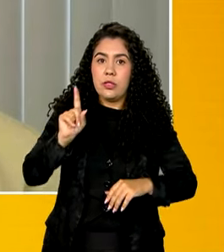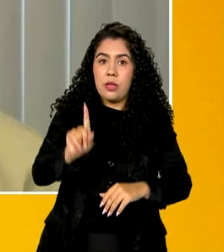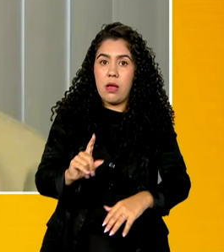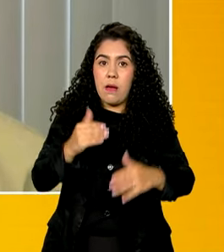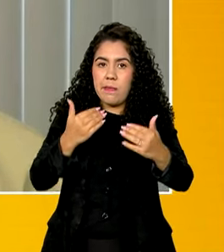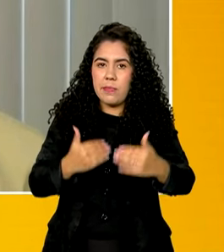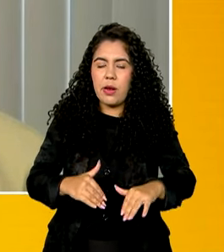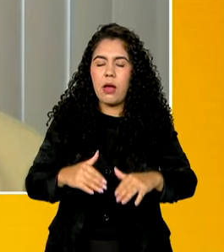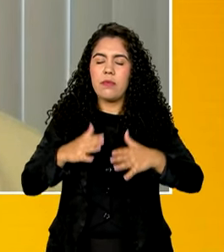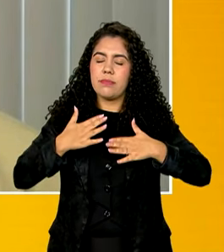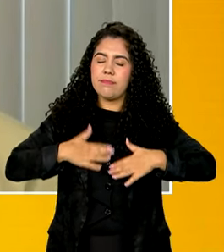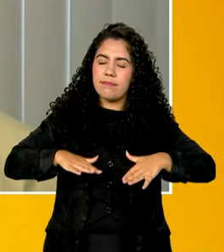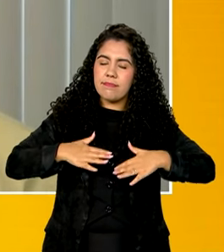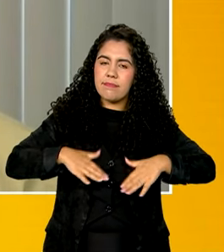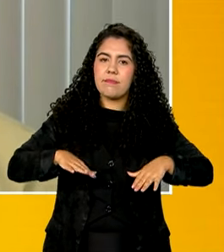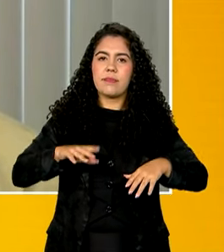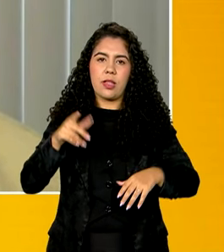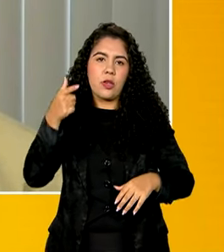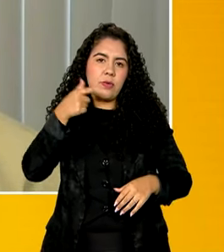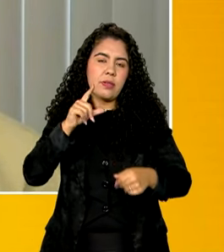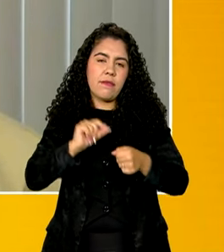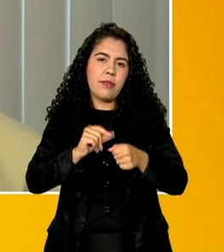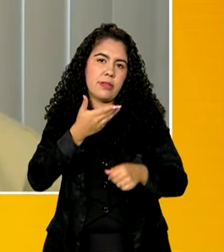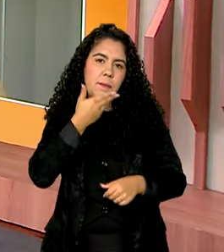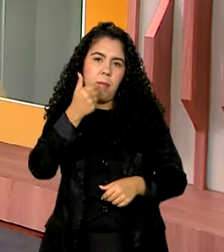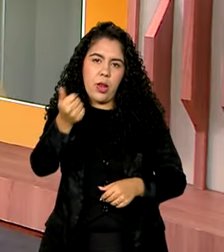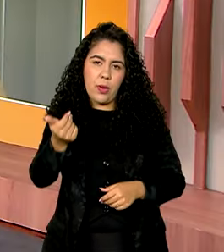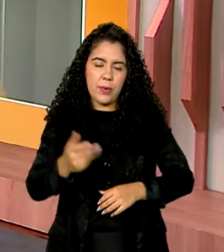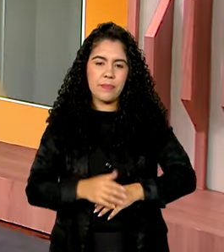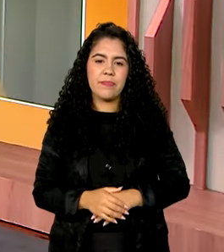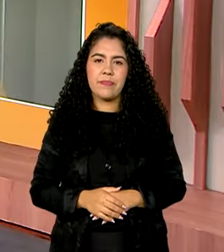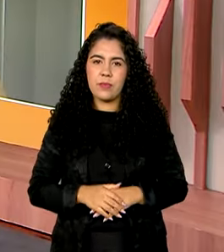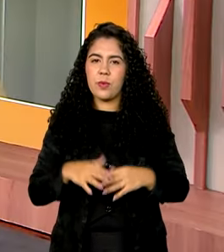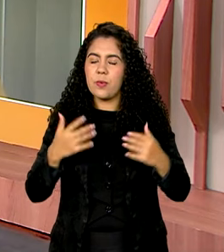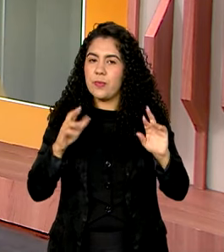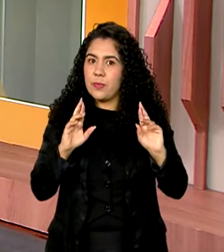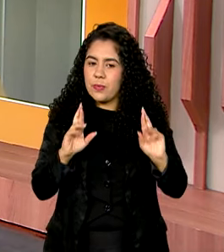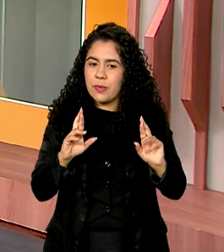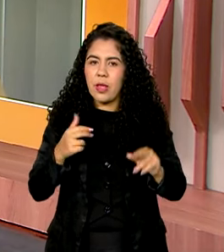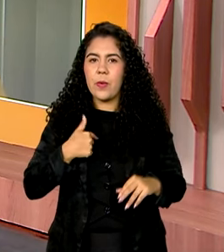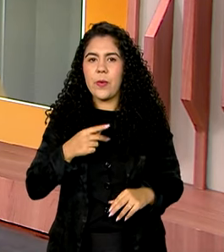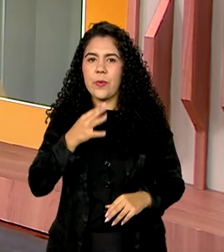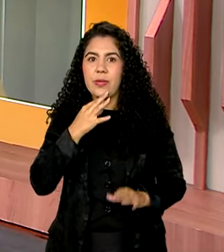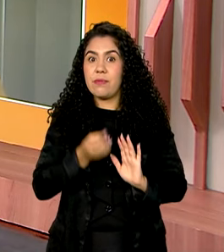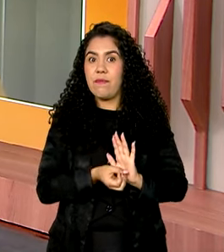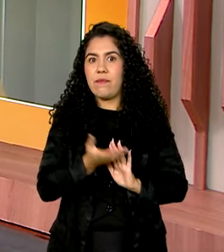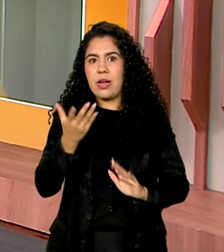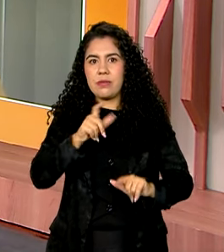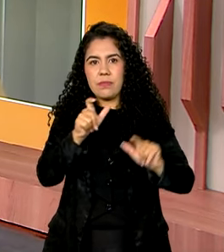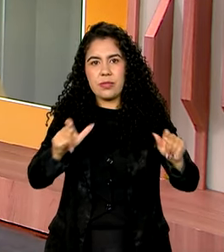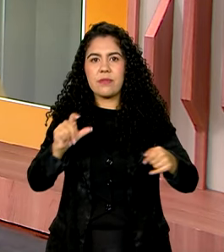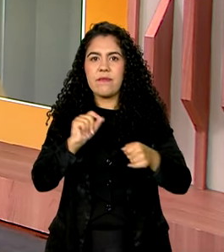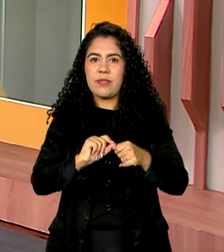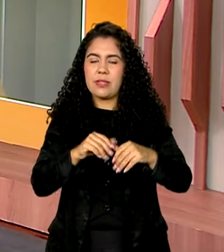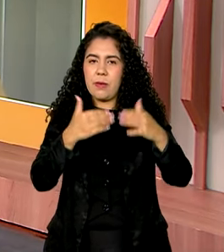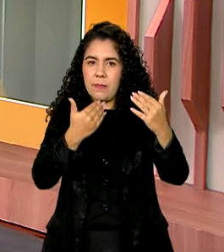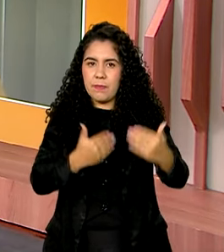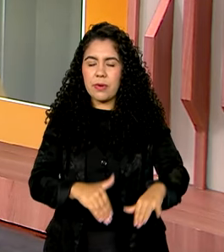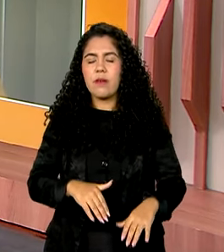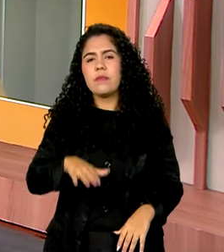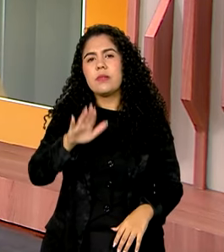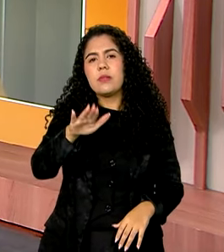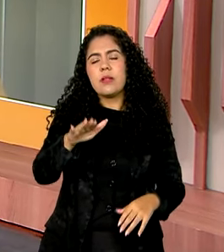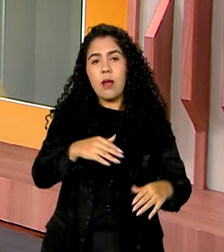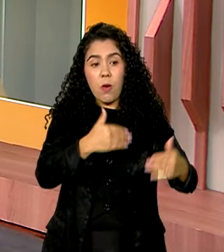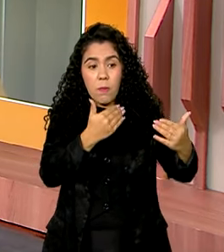lá na hora da prova e fazer o seu melhor. Muita expectativa mesmo, eu conheço muita gente que vai fazer esse concurso. E Alexandre, depois